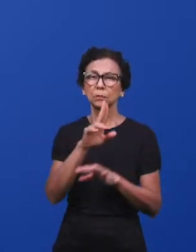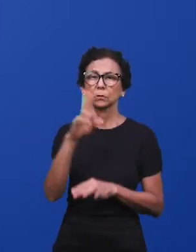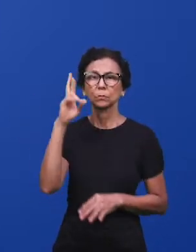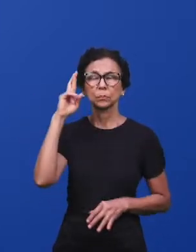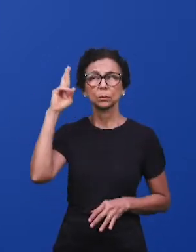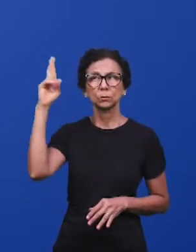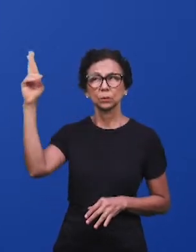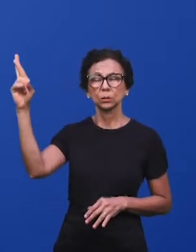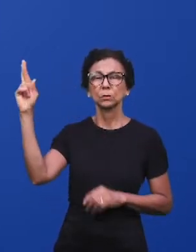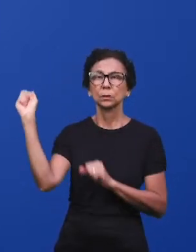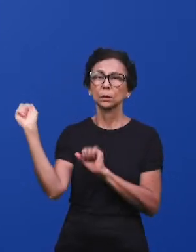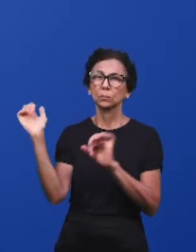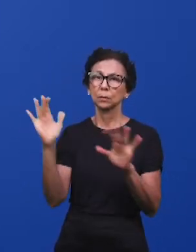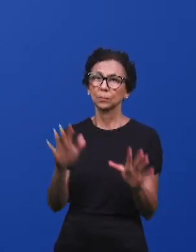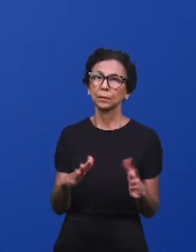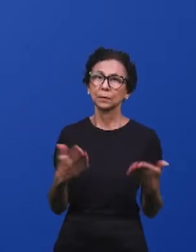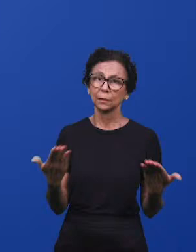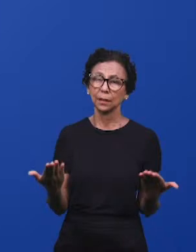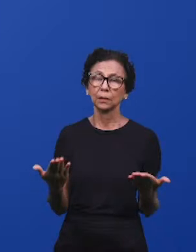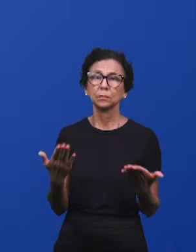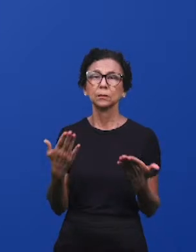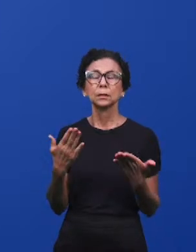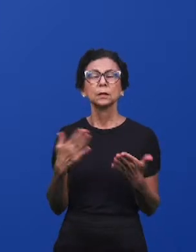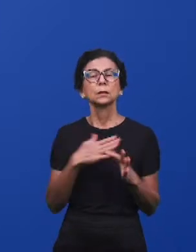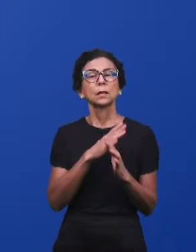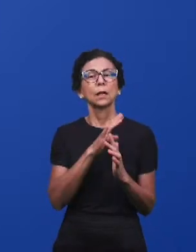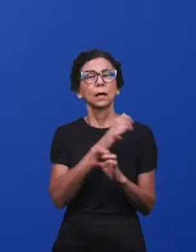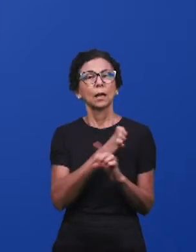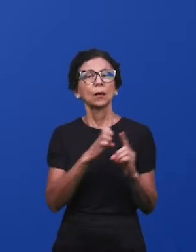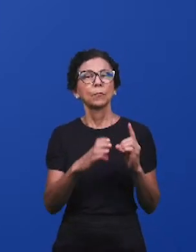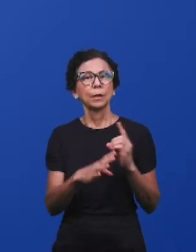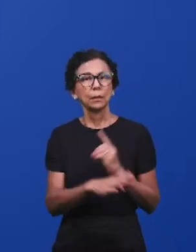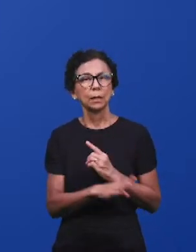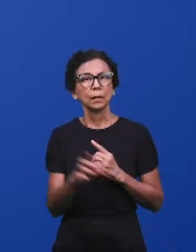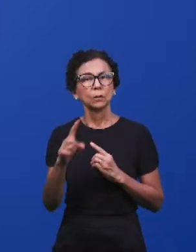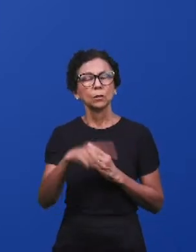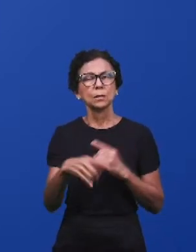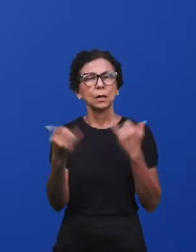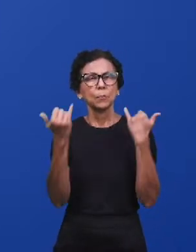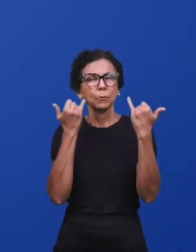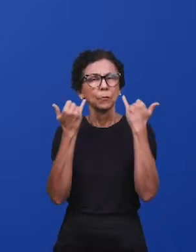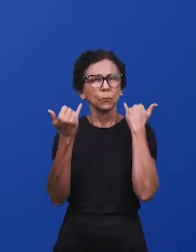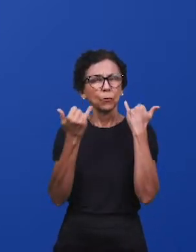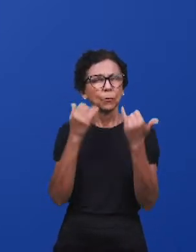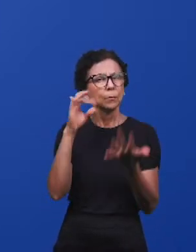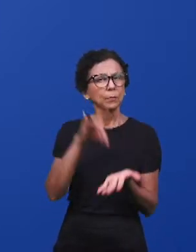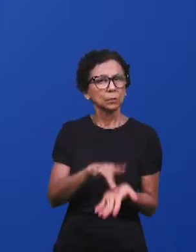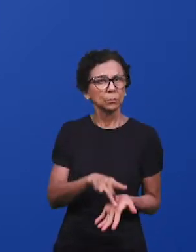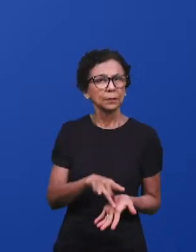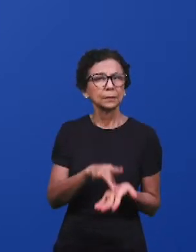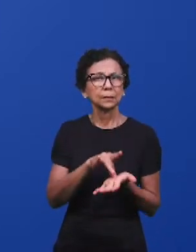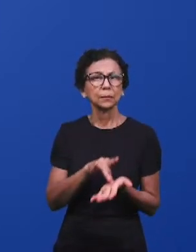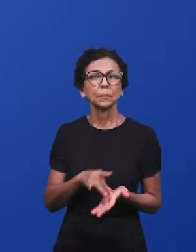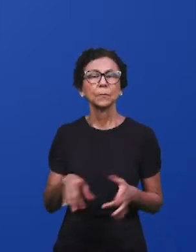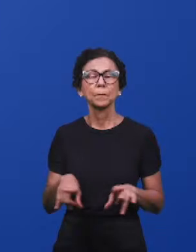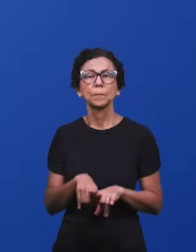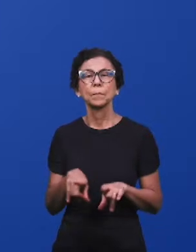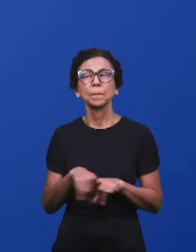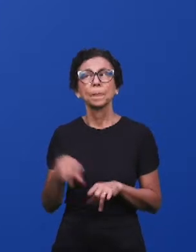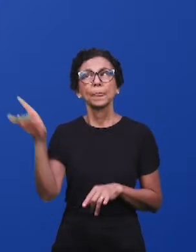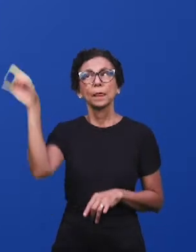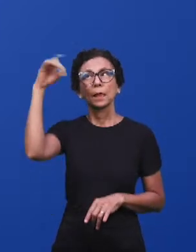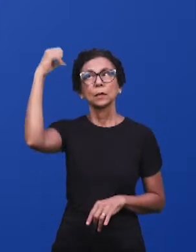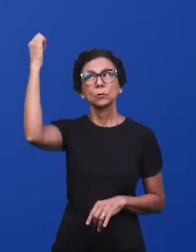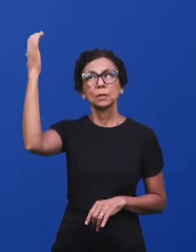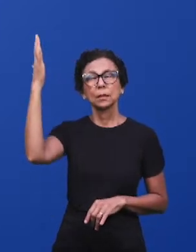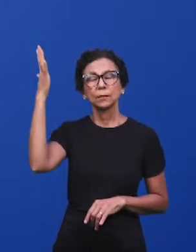Escola Bíblica Dominical, por tudo aquilo que ele tem nos revelado, nos ensinado, e porque isso é um sustento